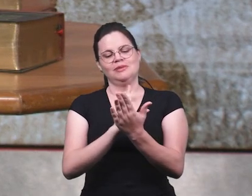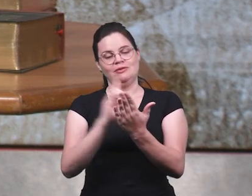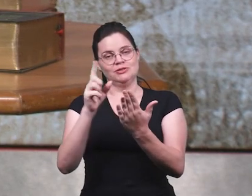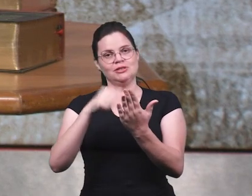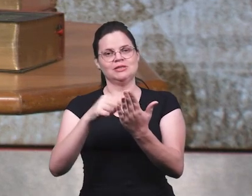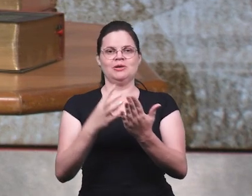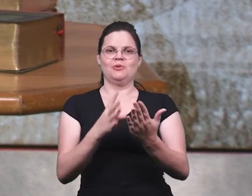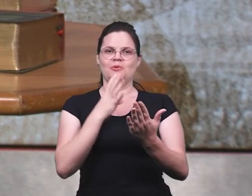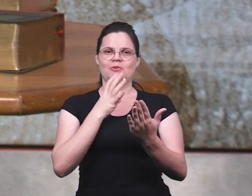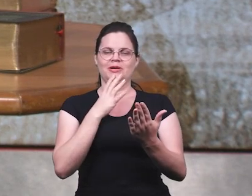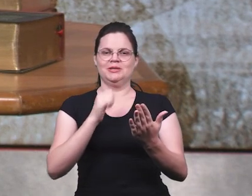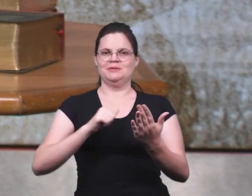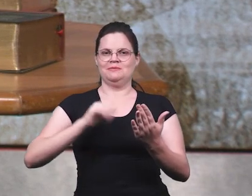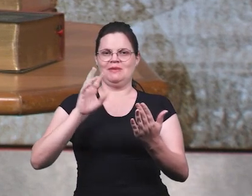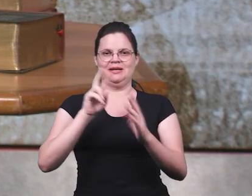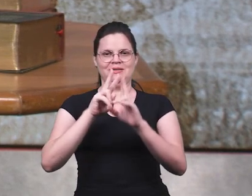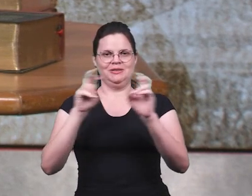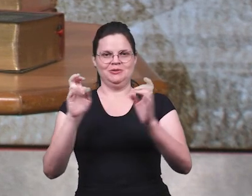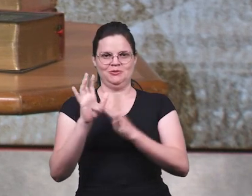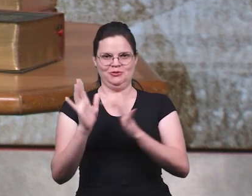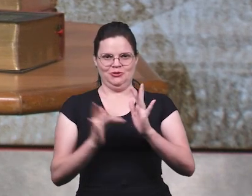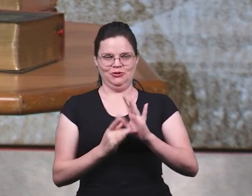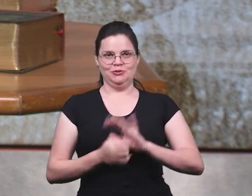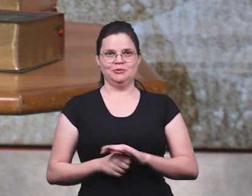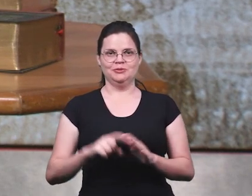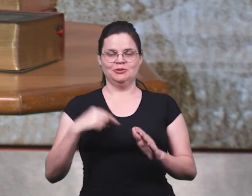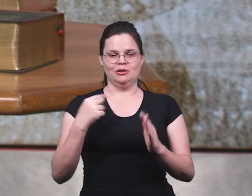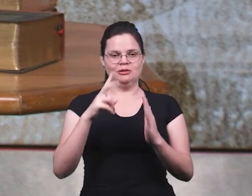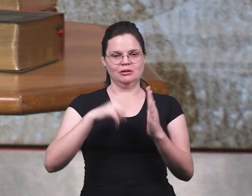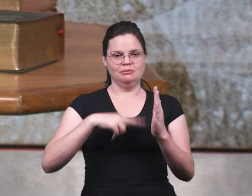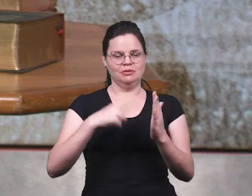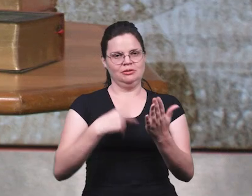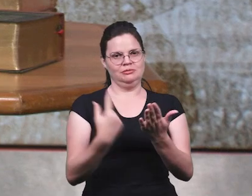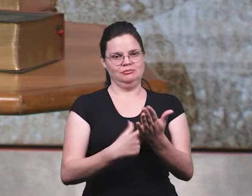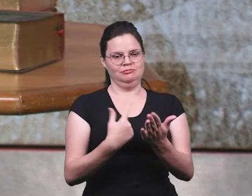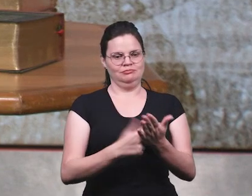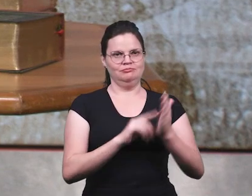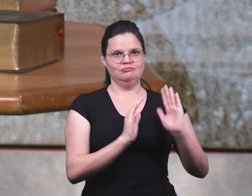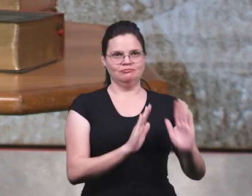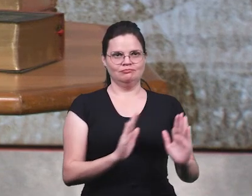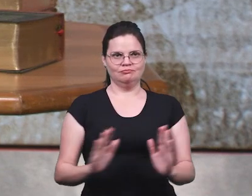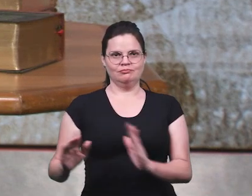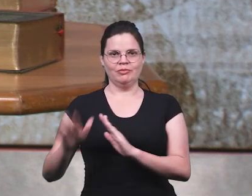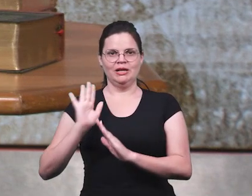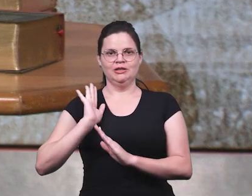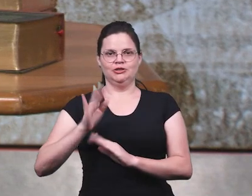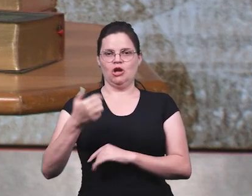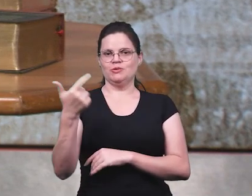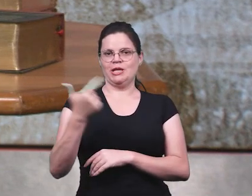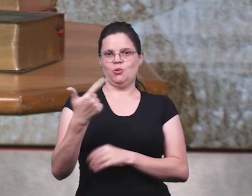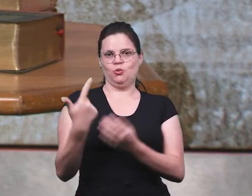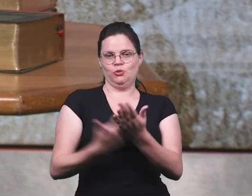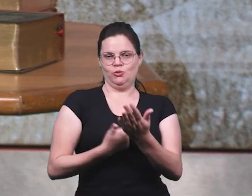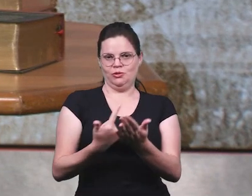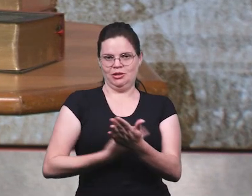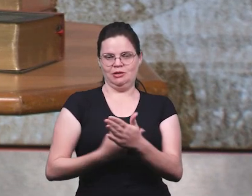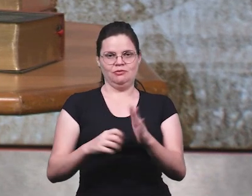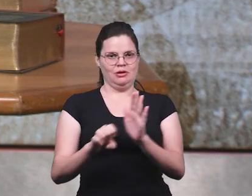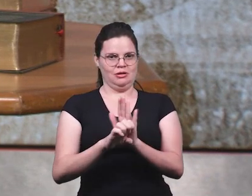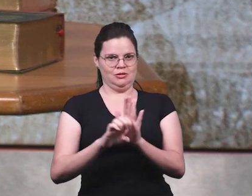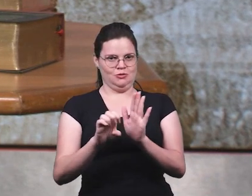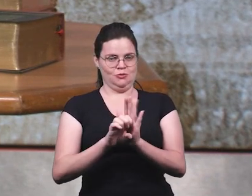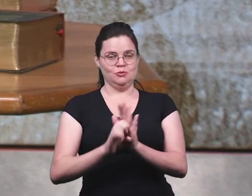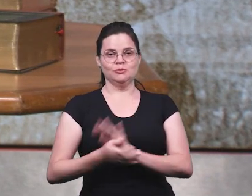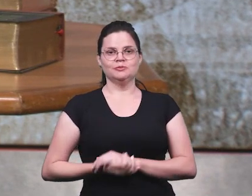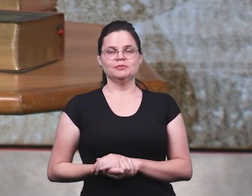nossa salvação. Estamos fazendo uma leitura sequencial da Bíblia, né? Já estamos no segundo livro da Bíblia,